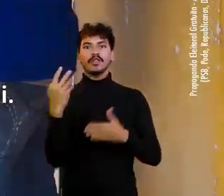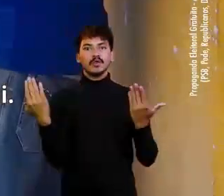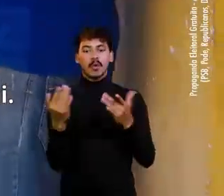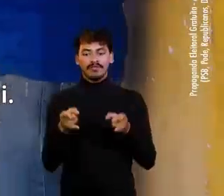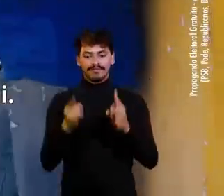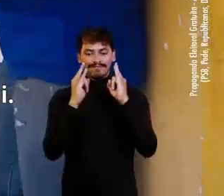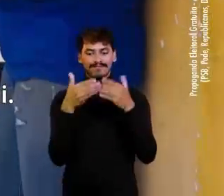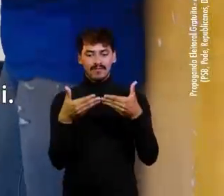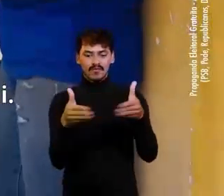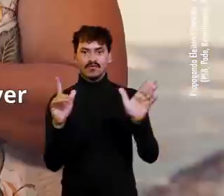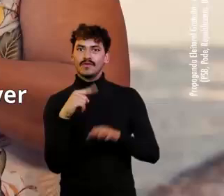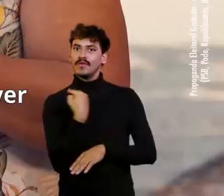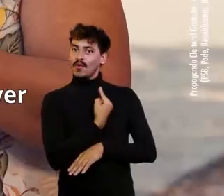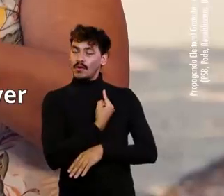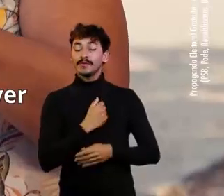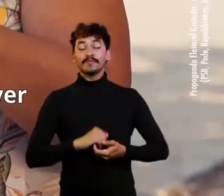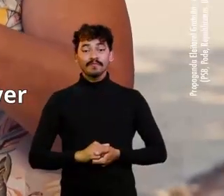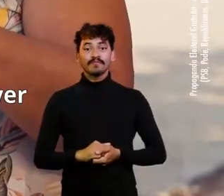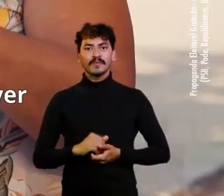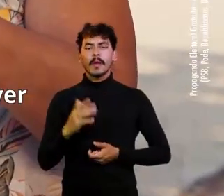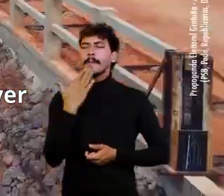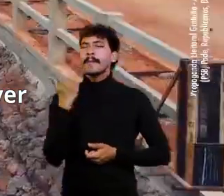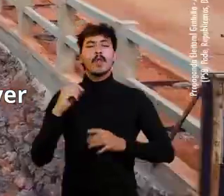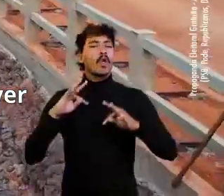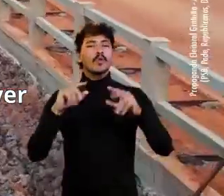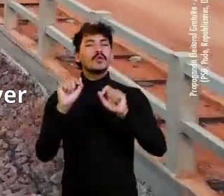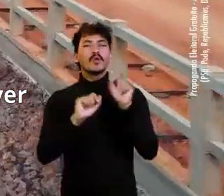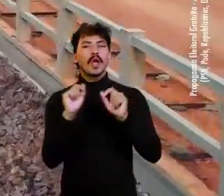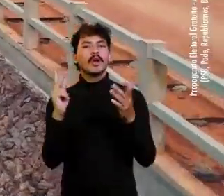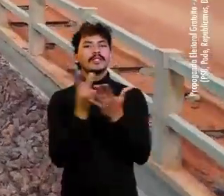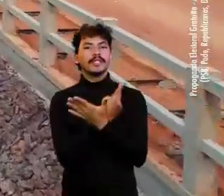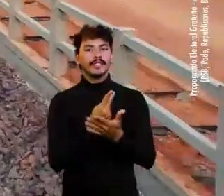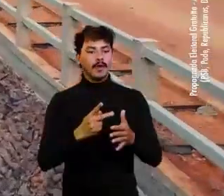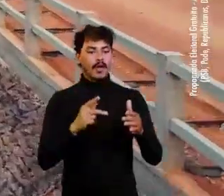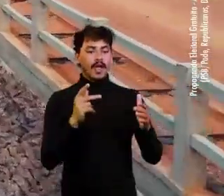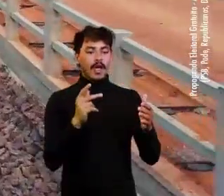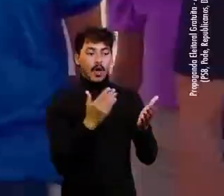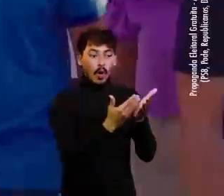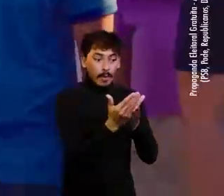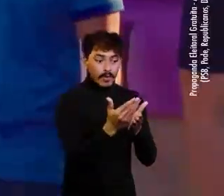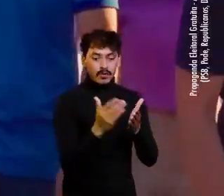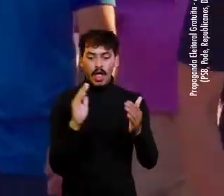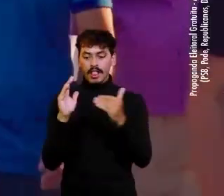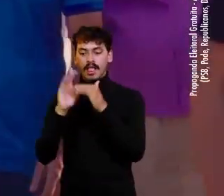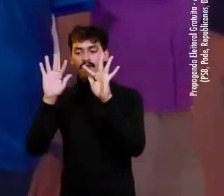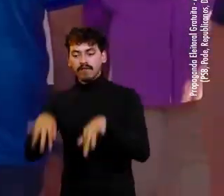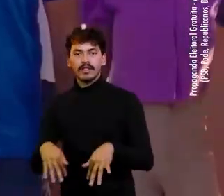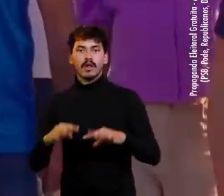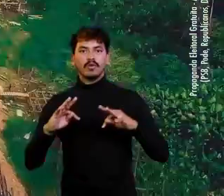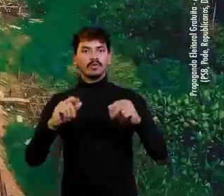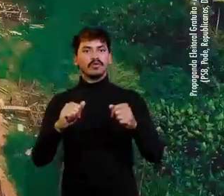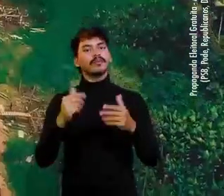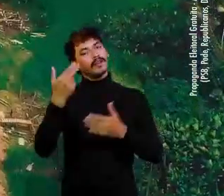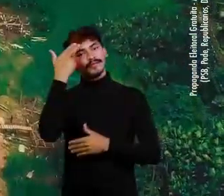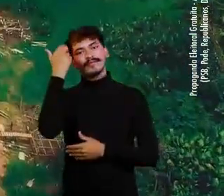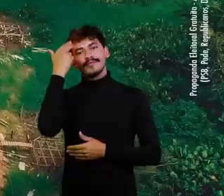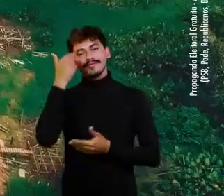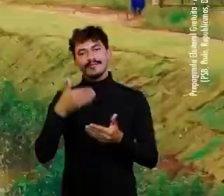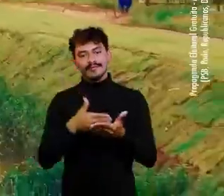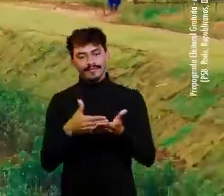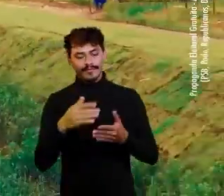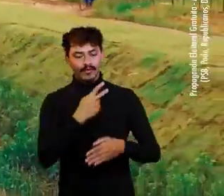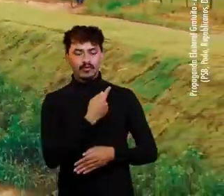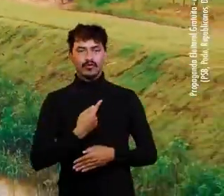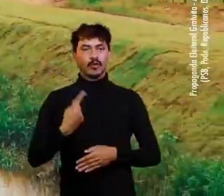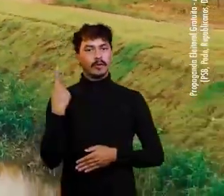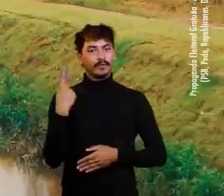valorizou nosso condomínio aqui. E o melhor para mim de tudo mesmo foi ver começar e terminar, ainda na gestão do Dr. Daniel. A gente tem que